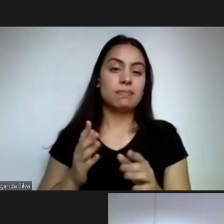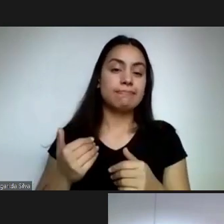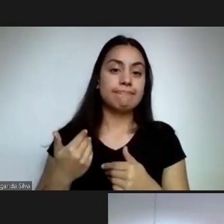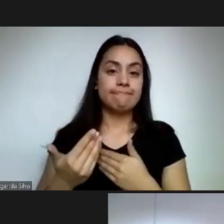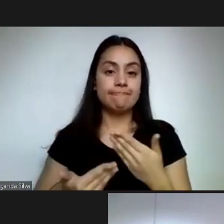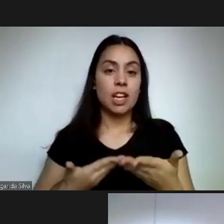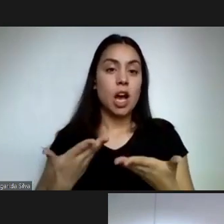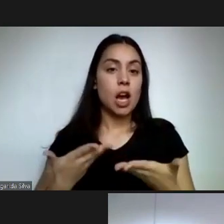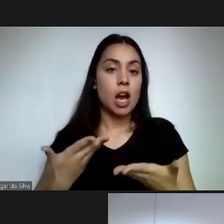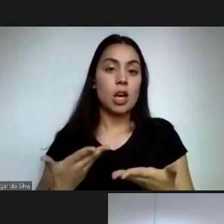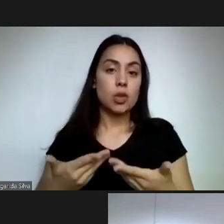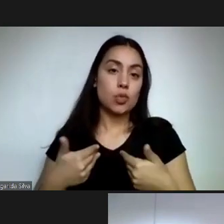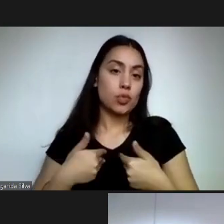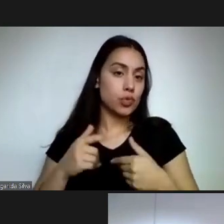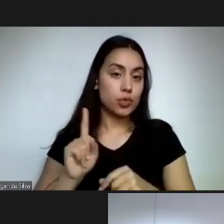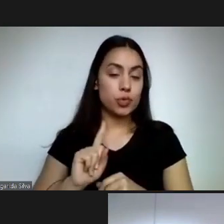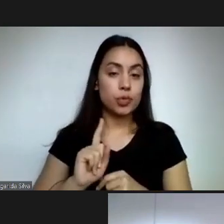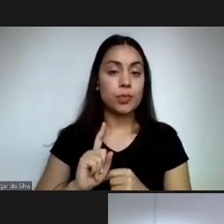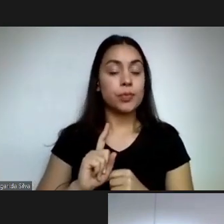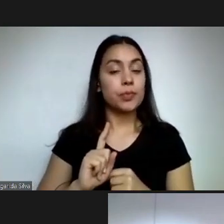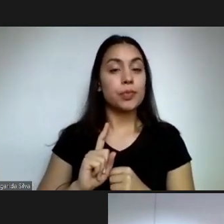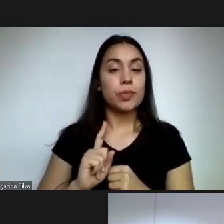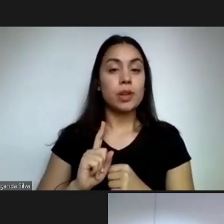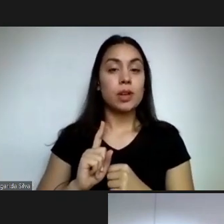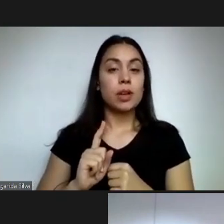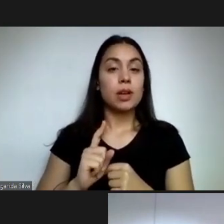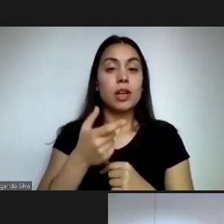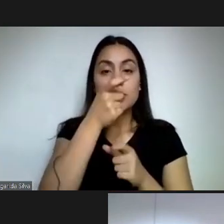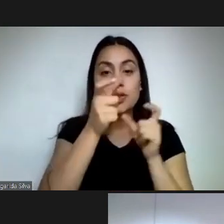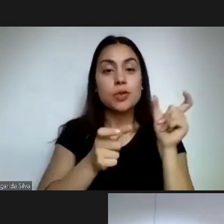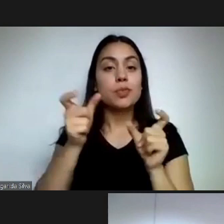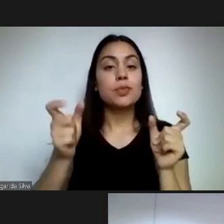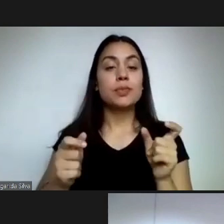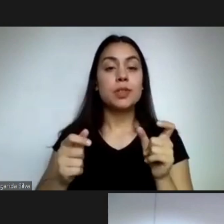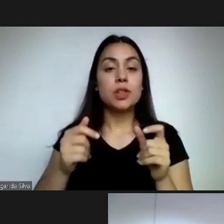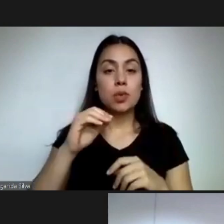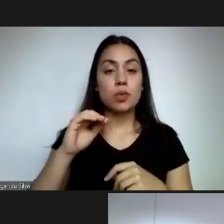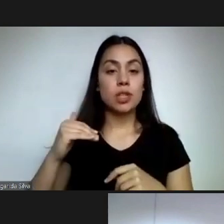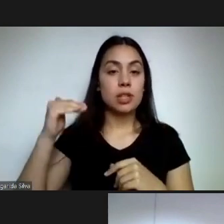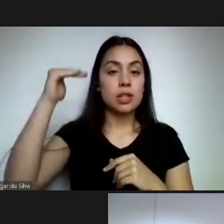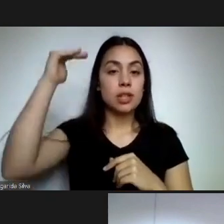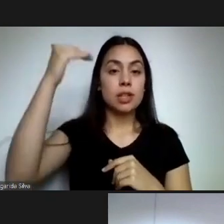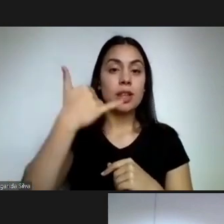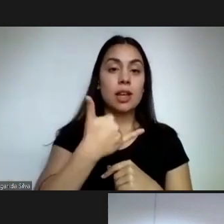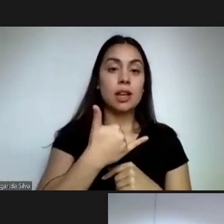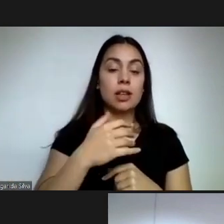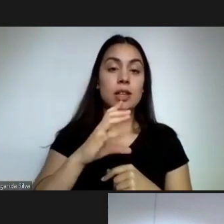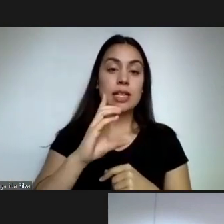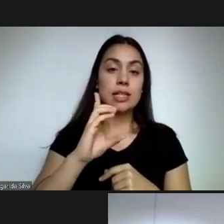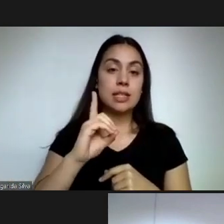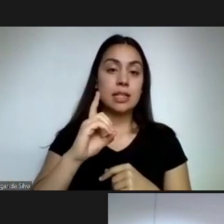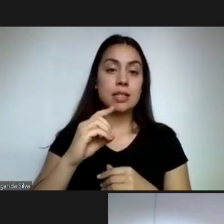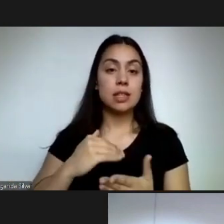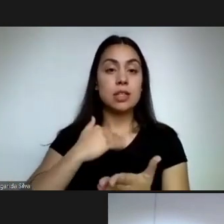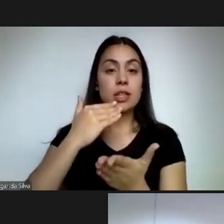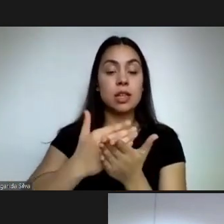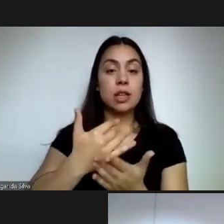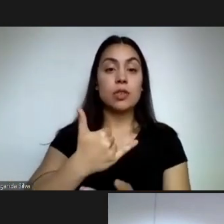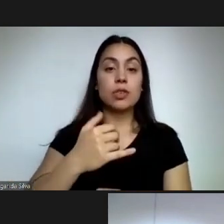Tem como alvo principalmente jovens ali entre os 16 e os 23, podendo envolver aqui jovens até aos 30